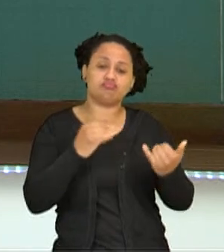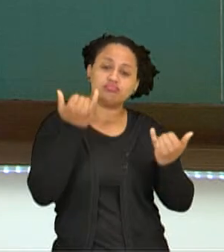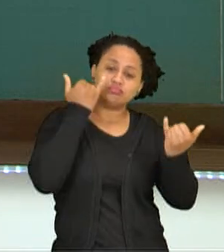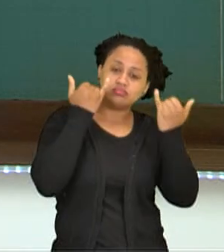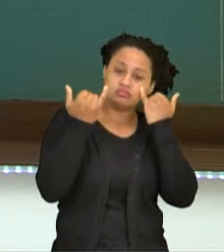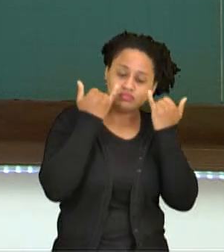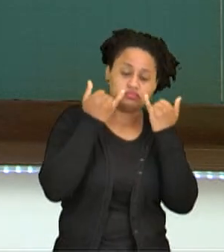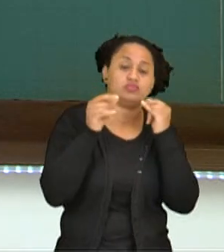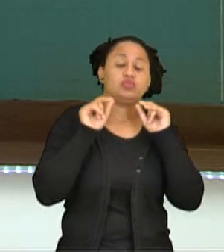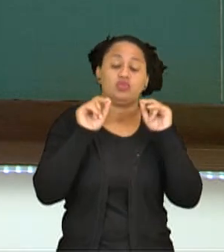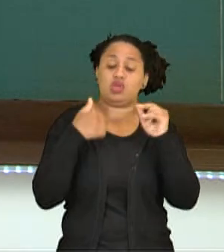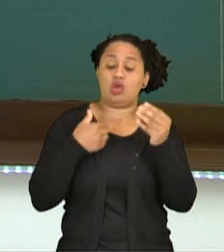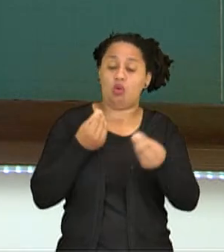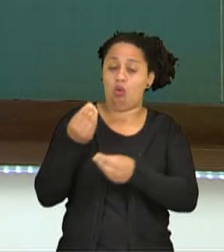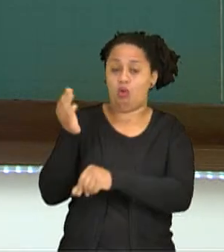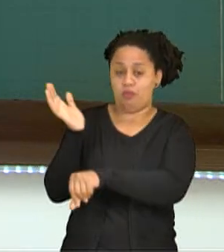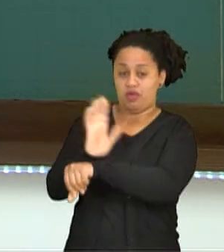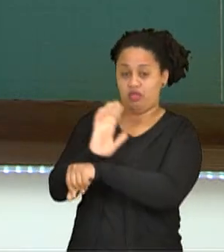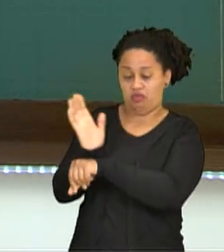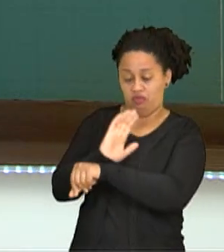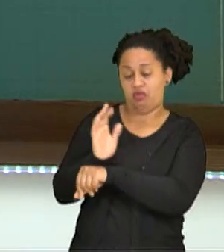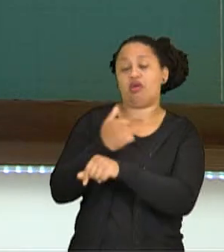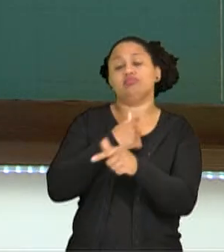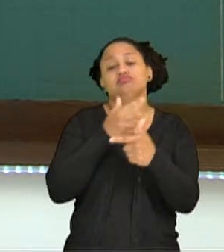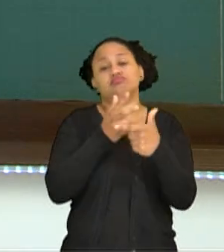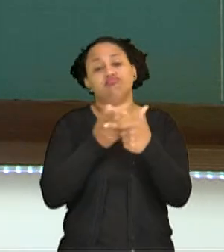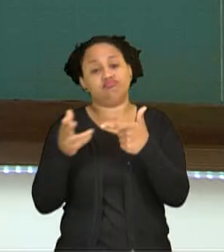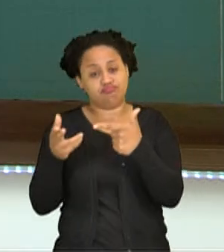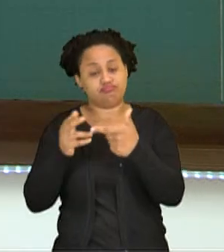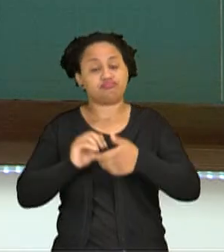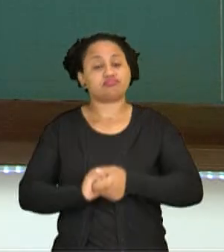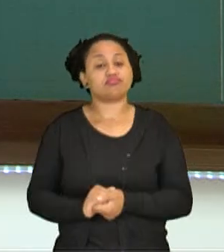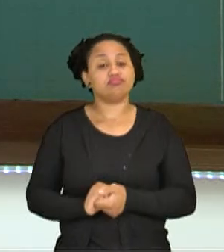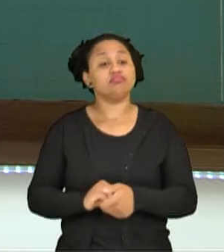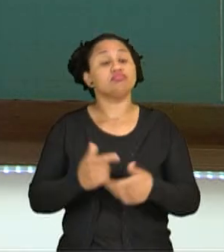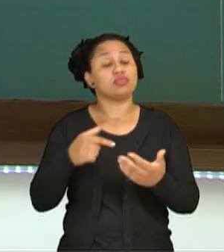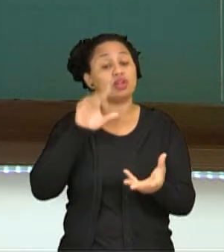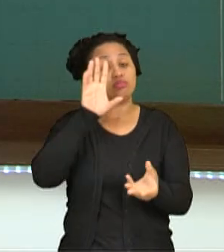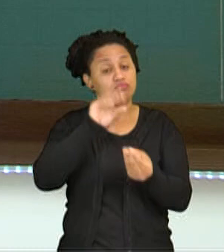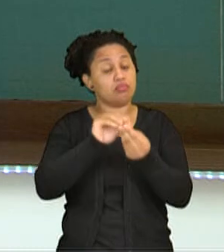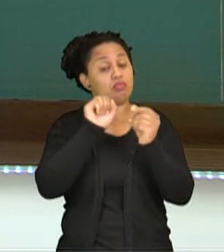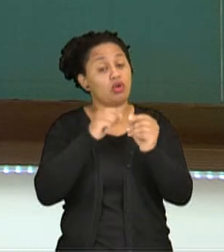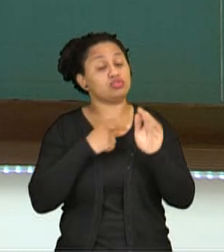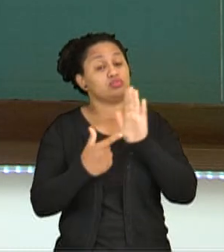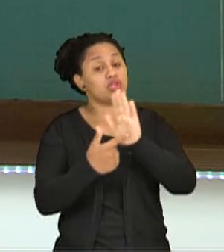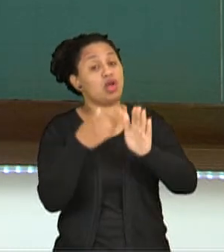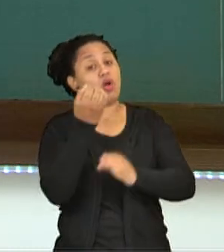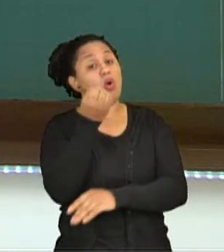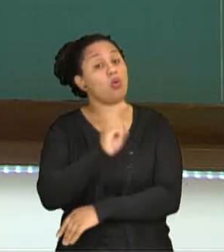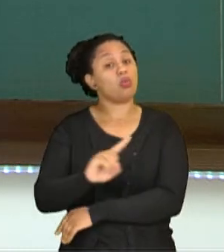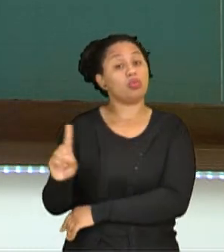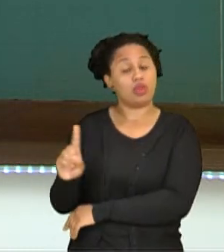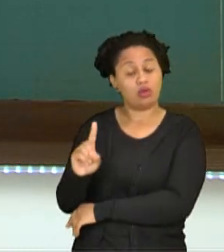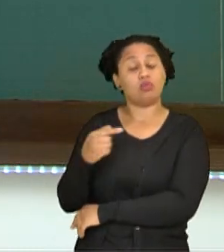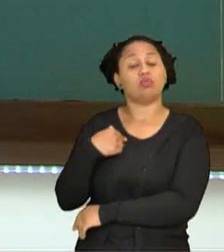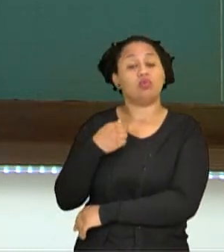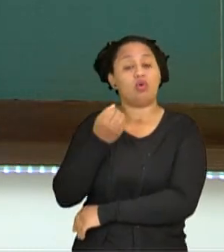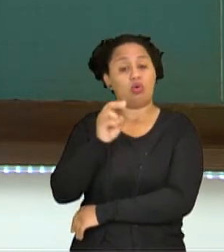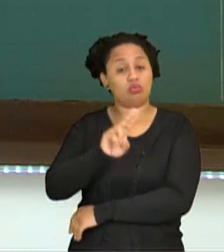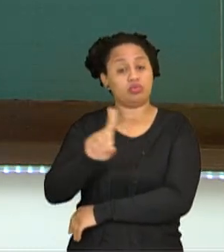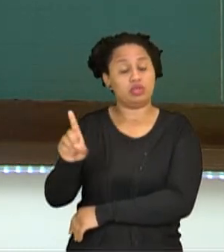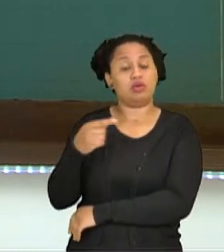informações sobre o filme, sobre a série. A resenha pode apresentar ou não opinião. Nós temos também a